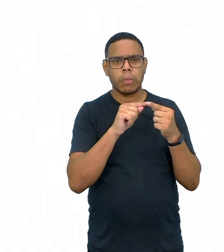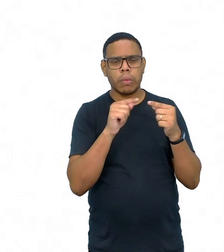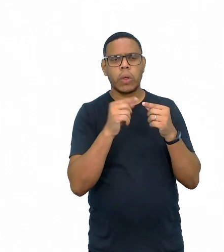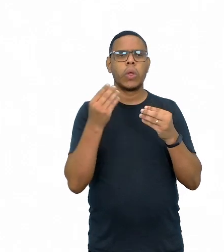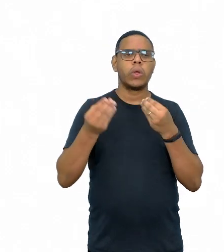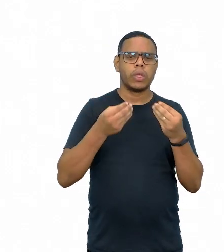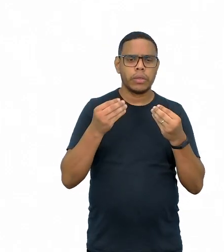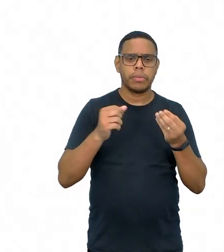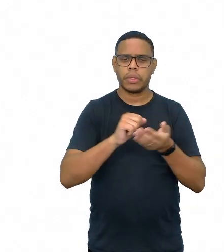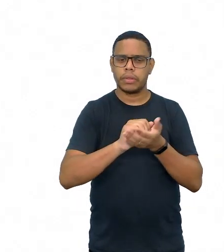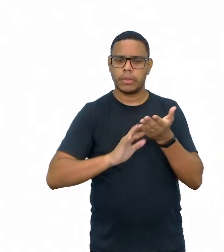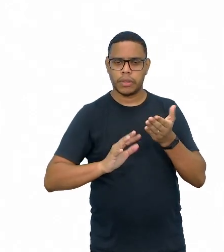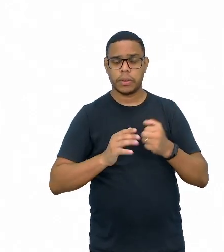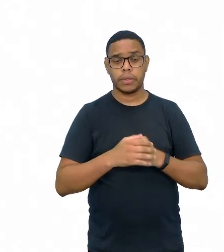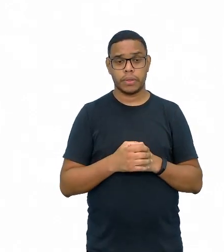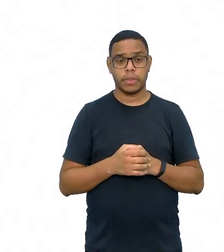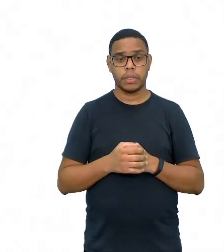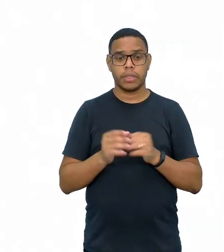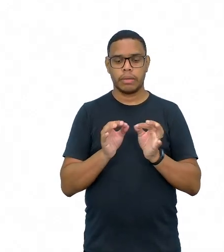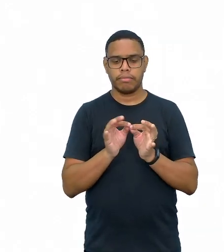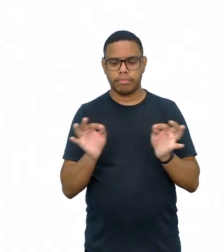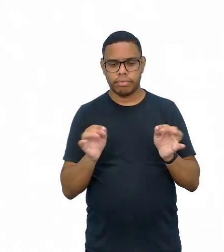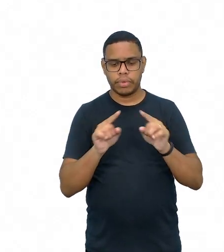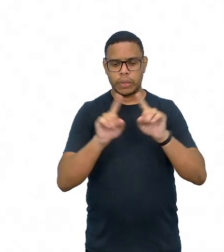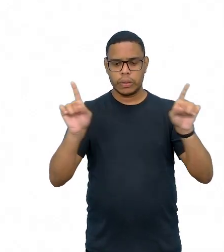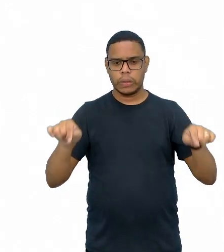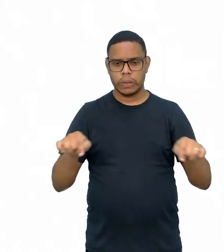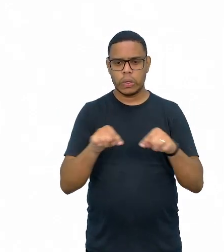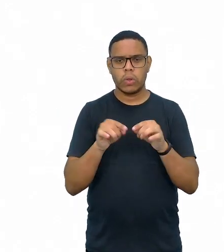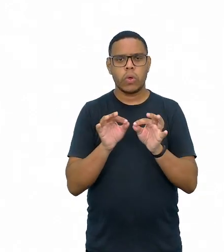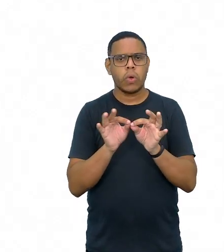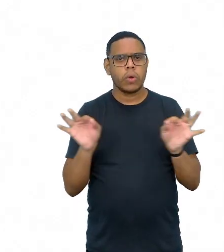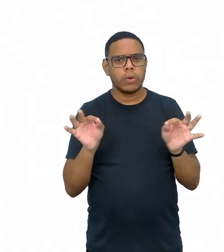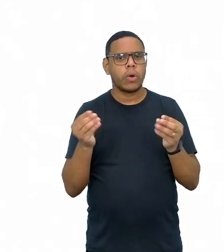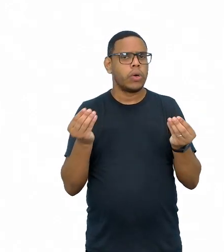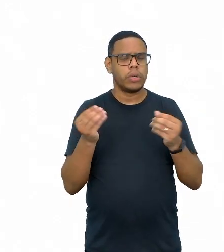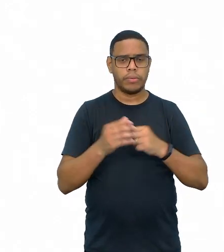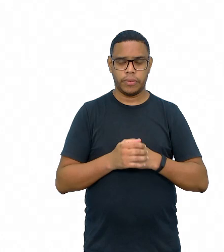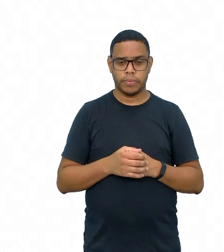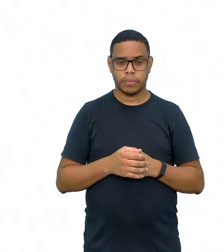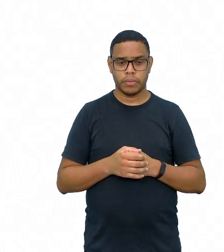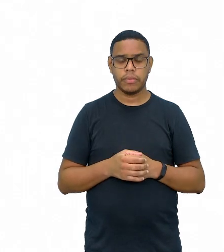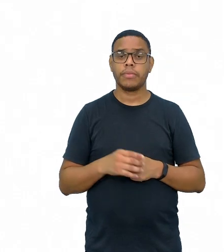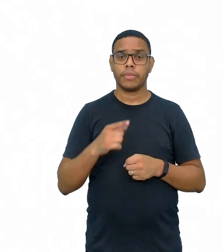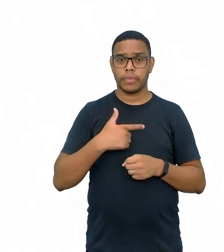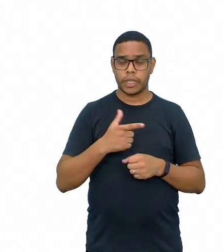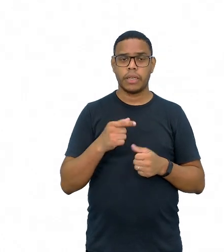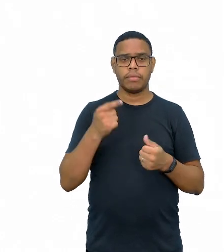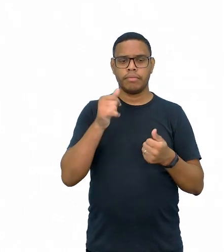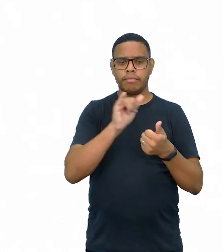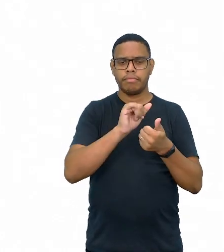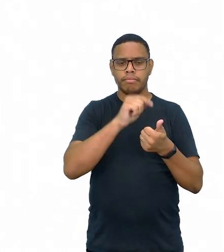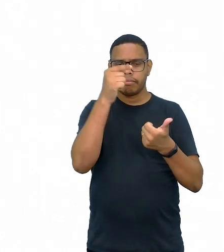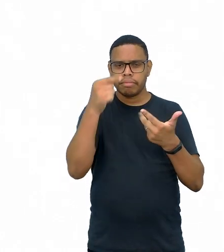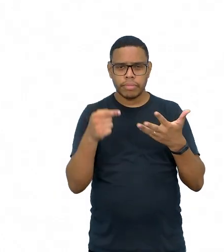relações, né, trigonométricas do triângulo. Eu tenho várias situações aqui, né, se vocês